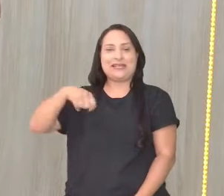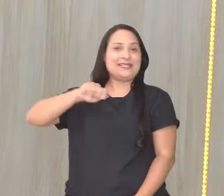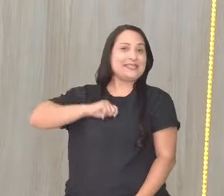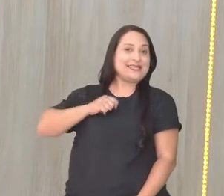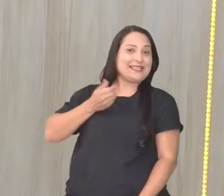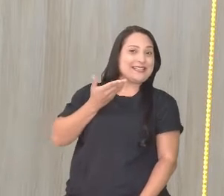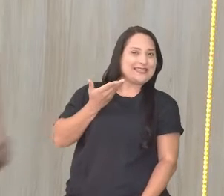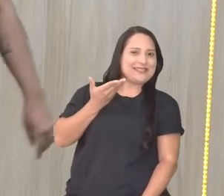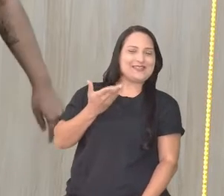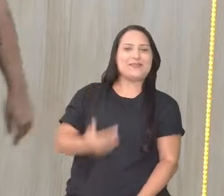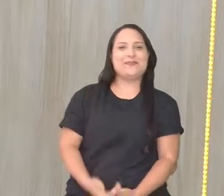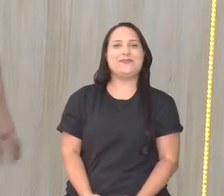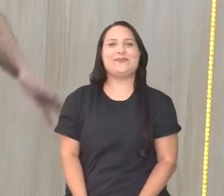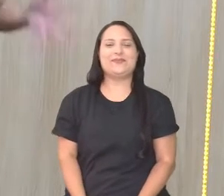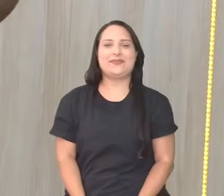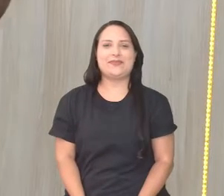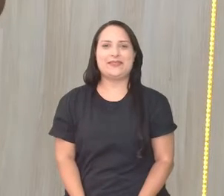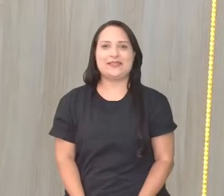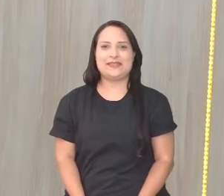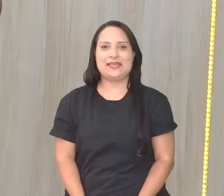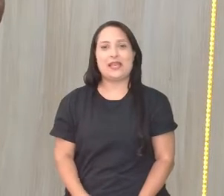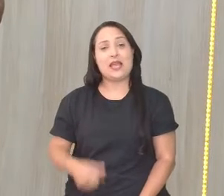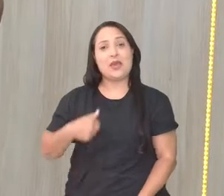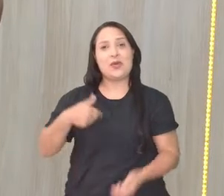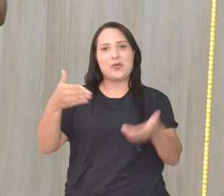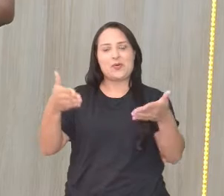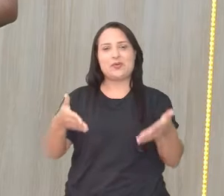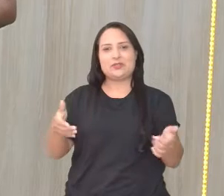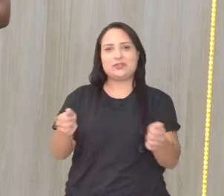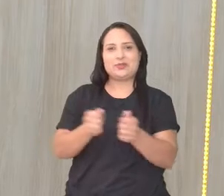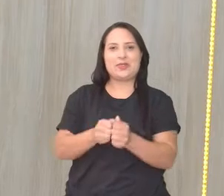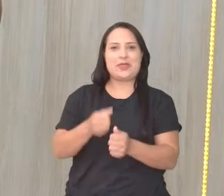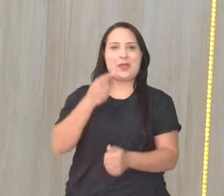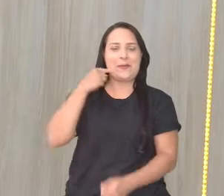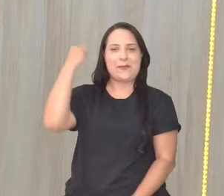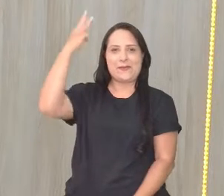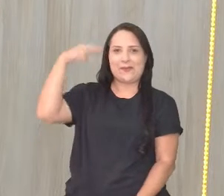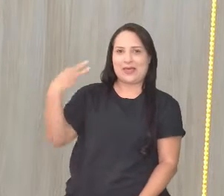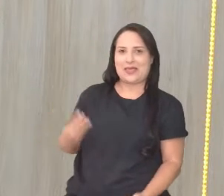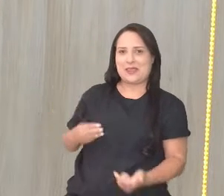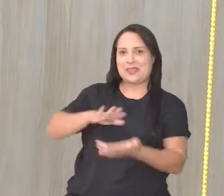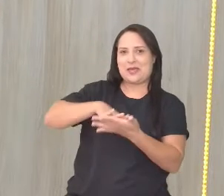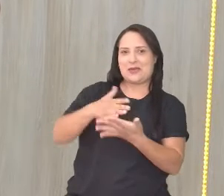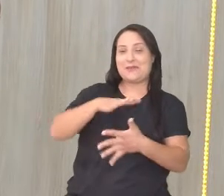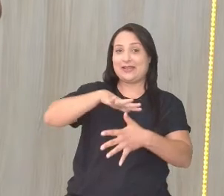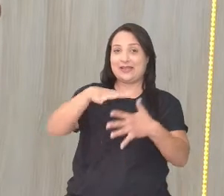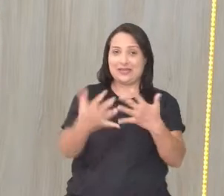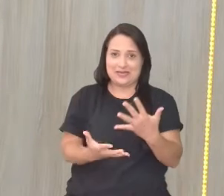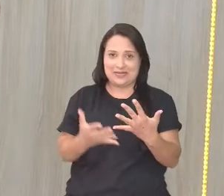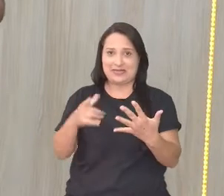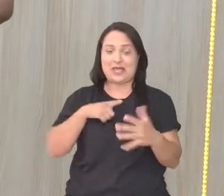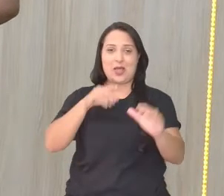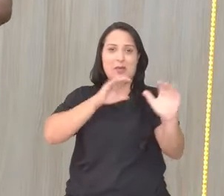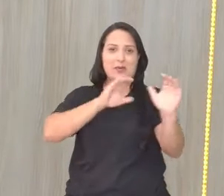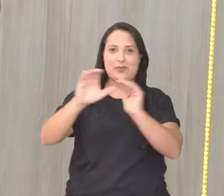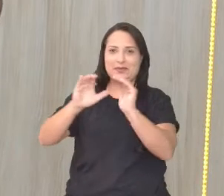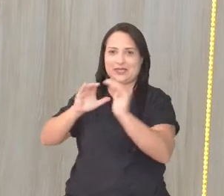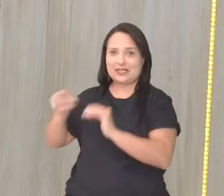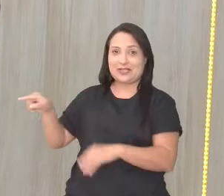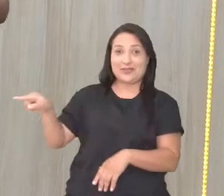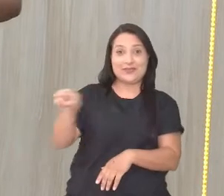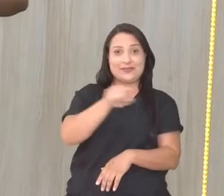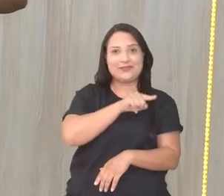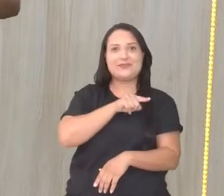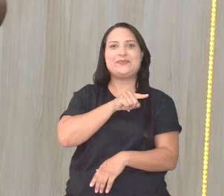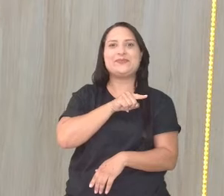esqueci de sinalizar. Eu tô aqui hoje na companhia de Mel, a nossa intérprete de Libras, que vai fazer a comunicação com vocês